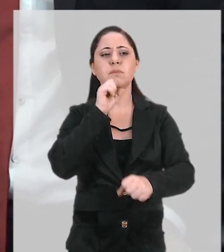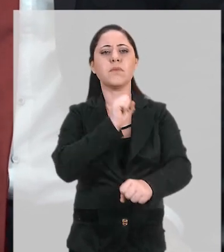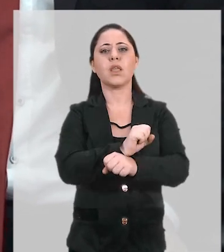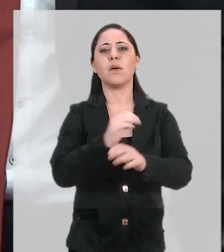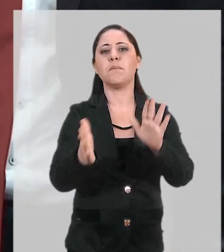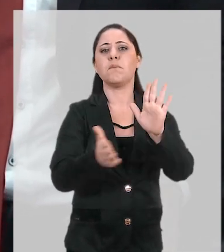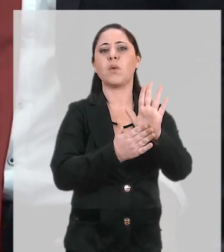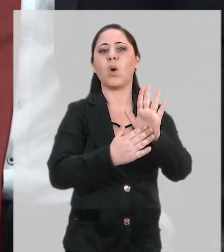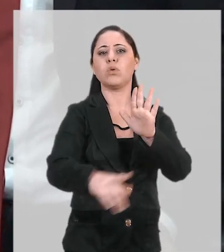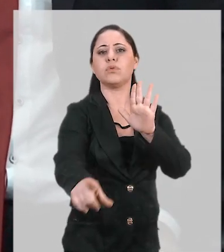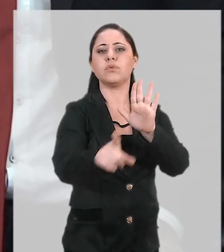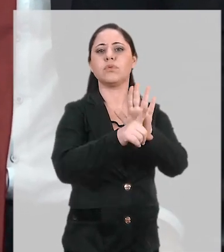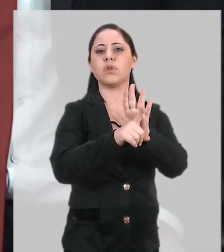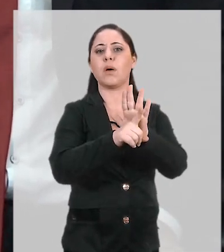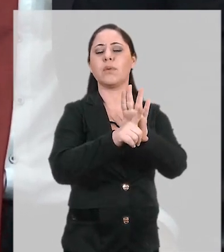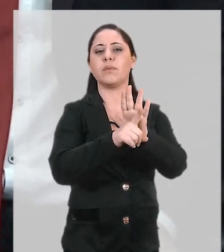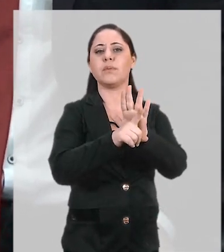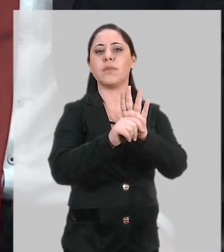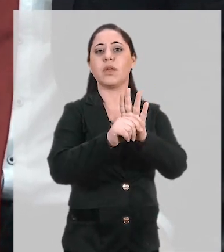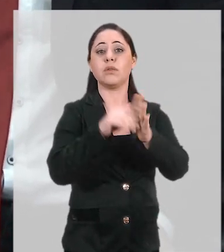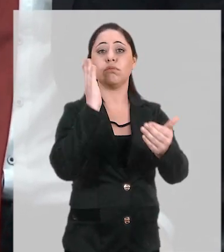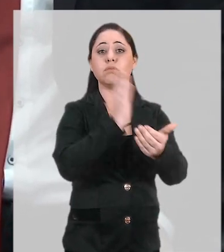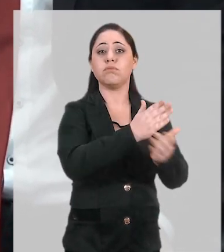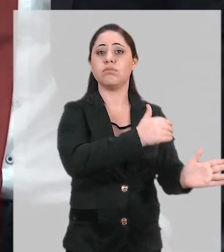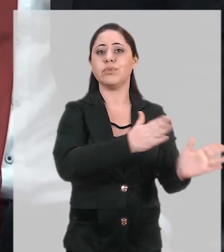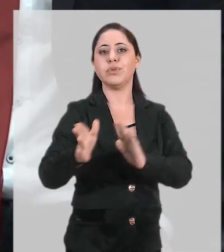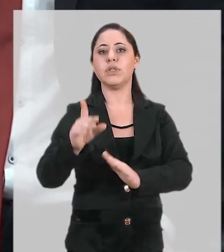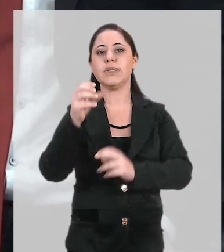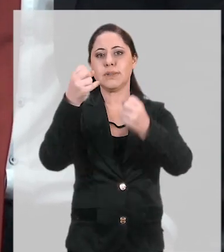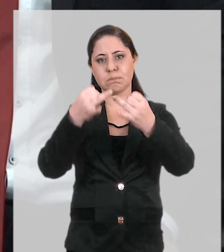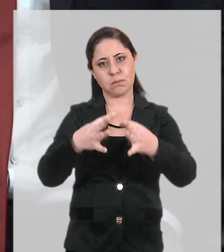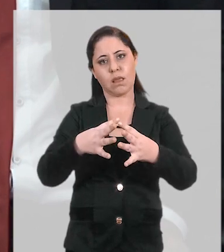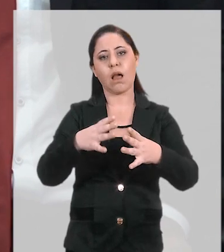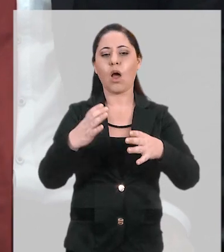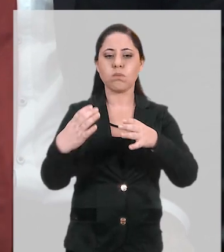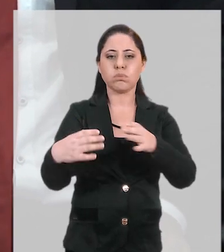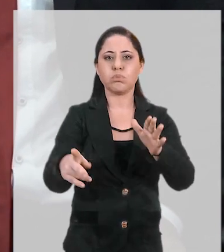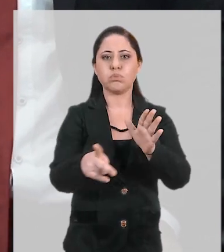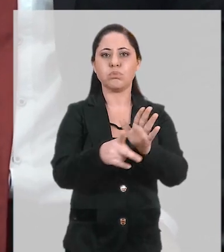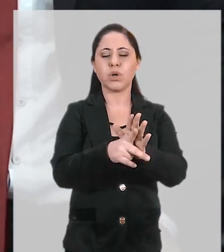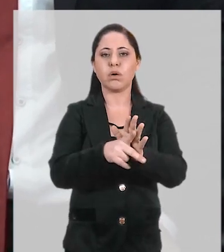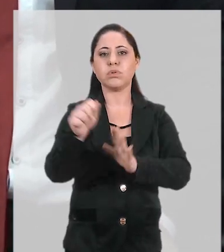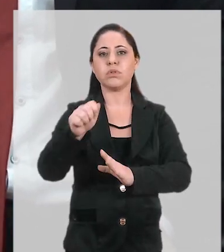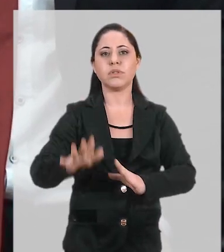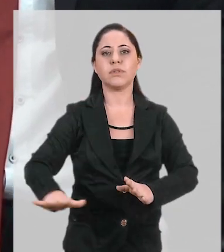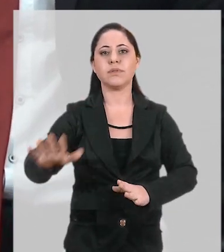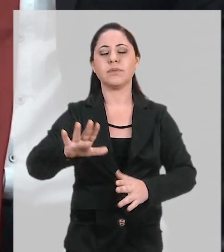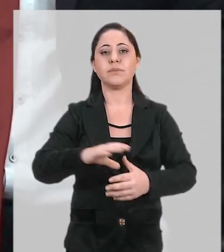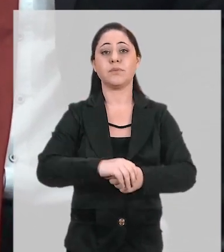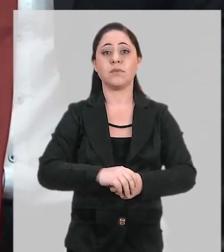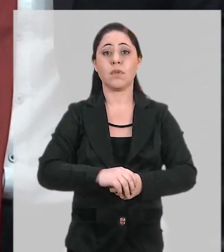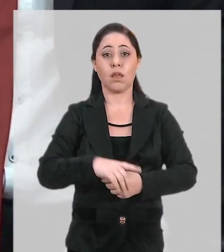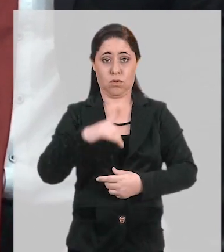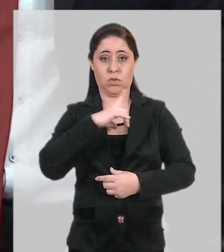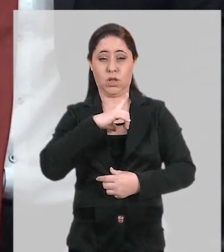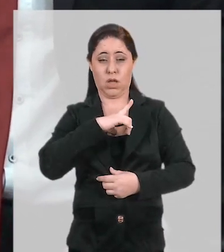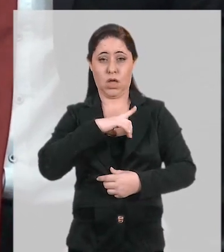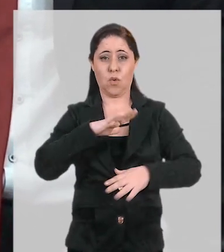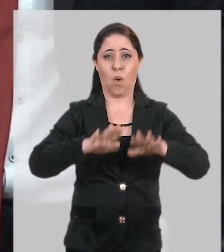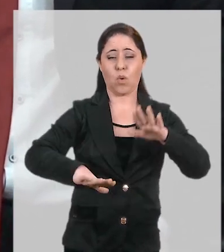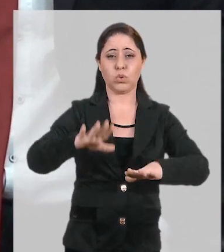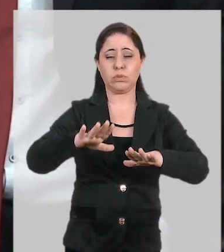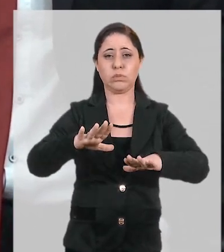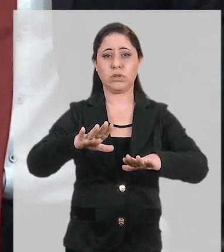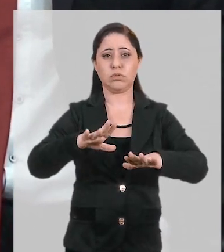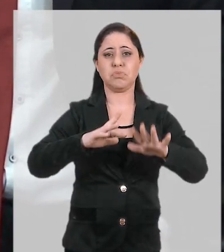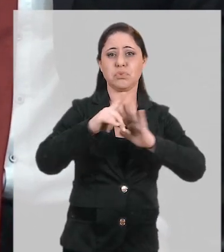de lei, dos projetos de lei que tramitam, que versam sobre essa área? Bem, eu tenho particularmente algumas bandeiras. Eu